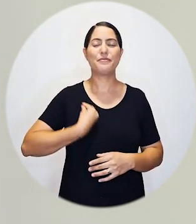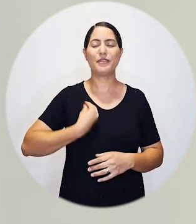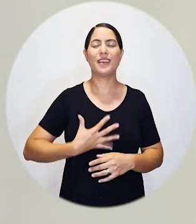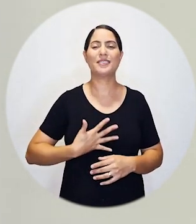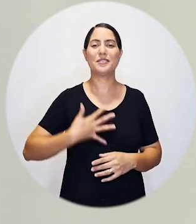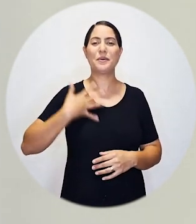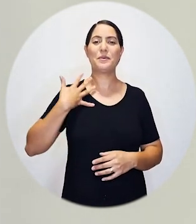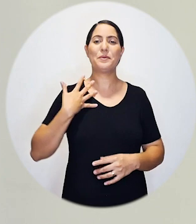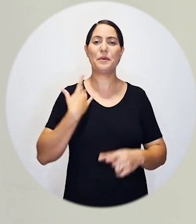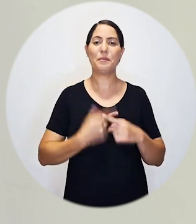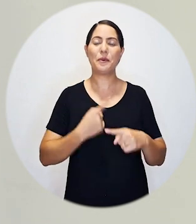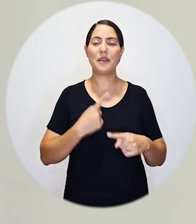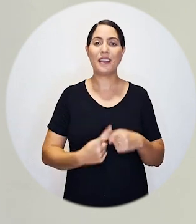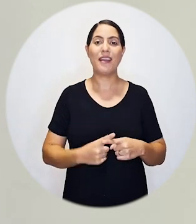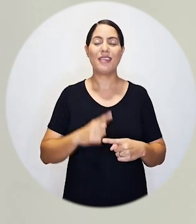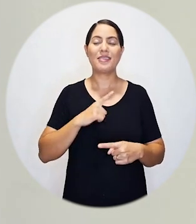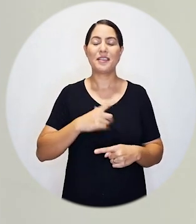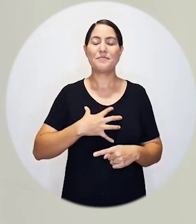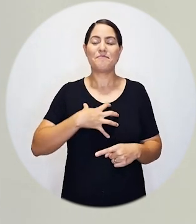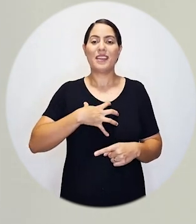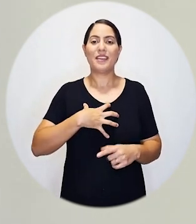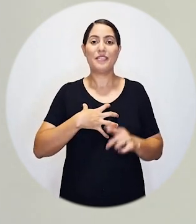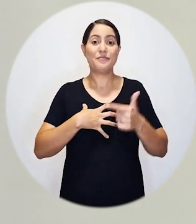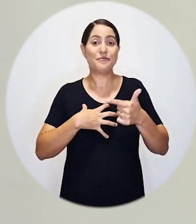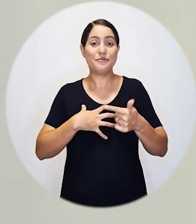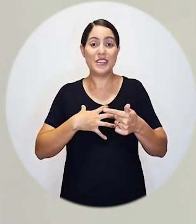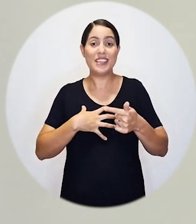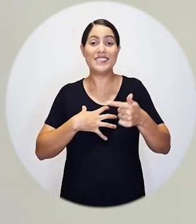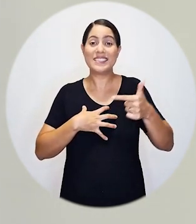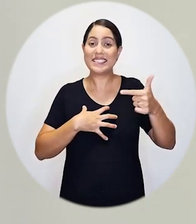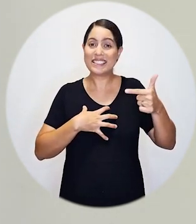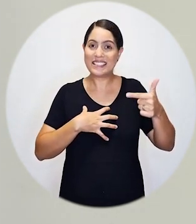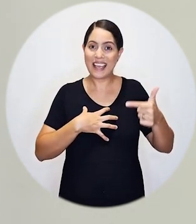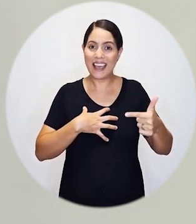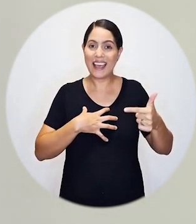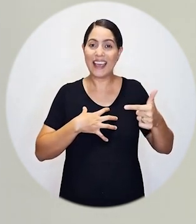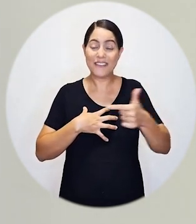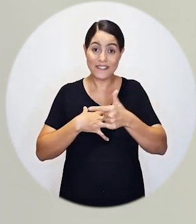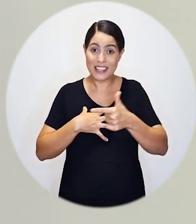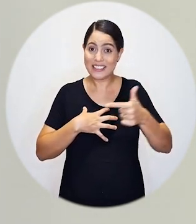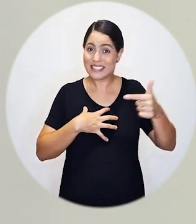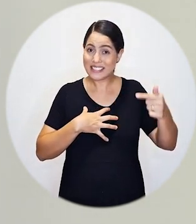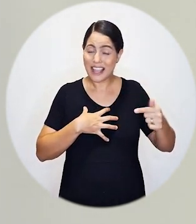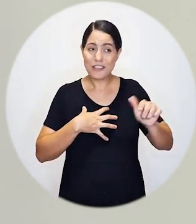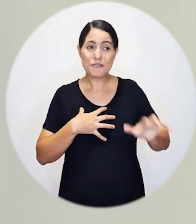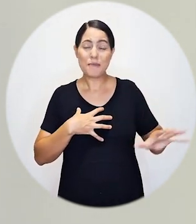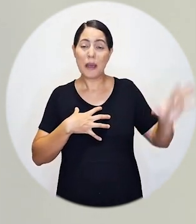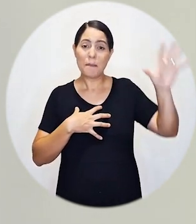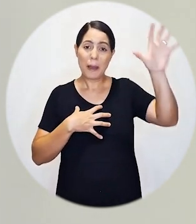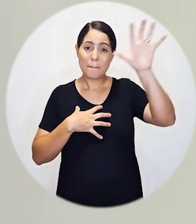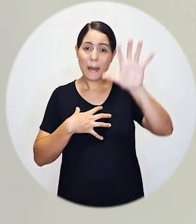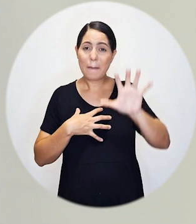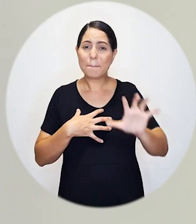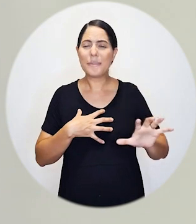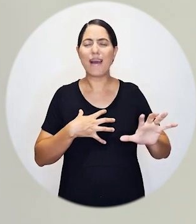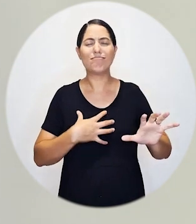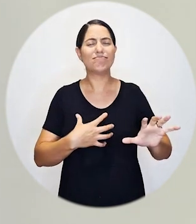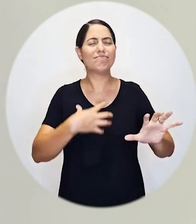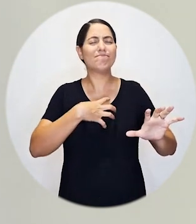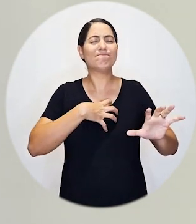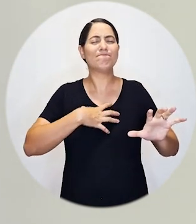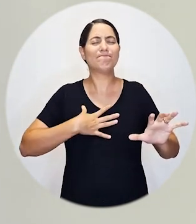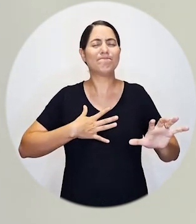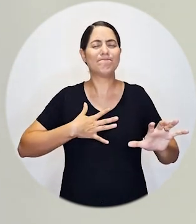minha vida, foi o dia que eu recebi os 27 votos das 27 seccionais, Beto, para estar aqui. Foi um voto